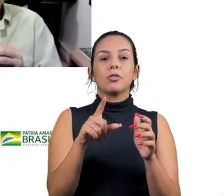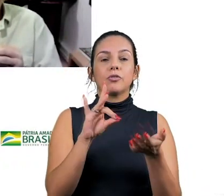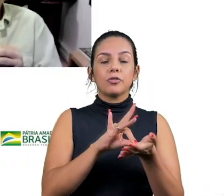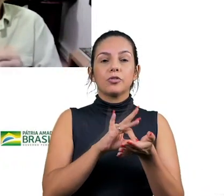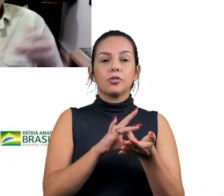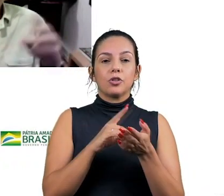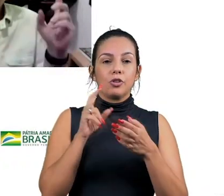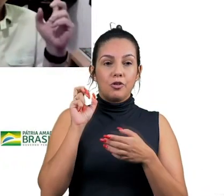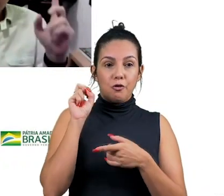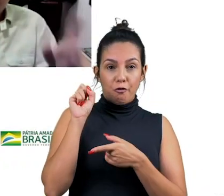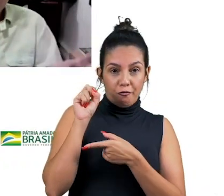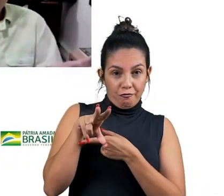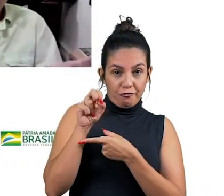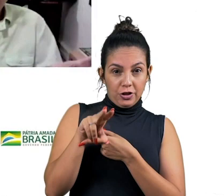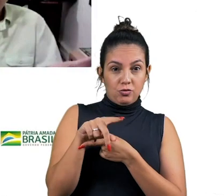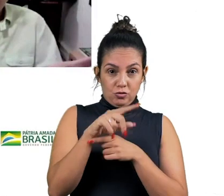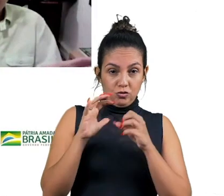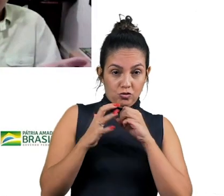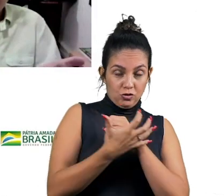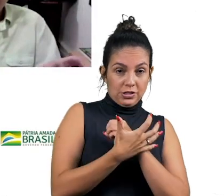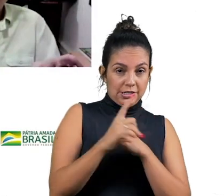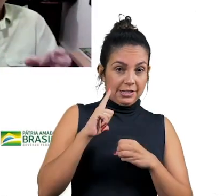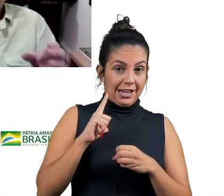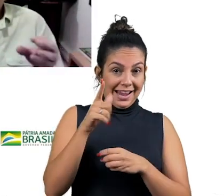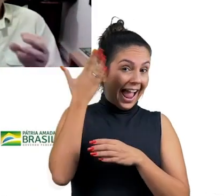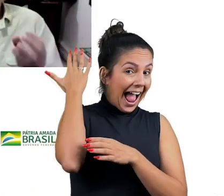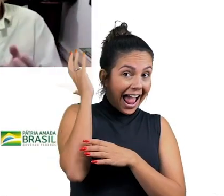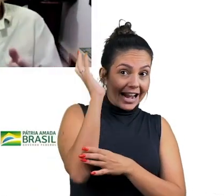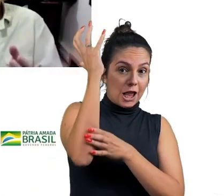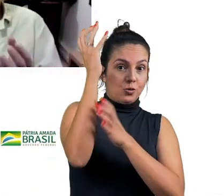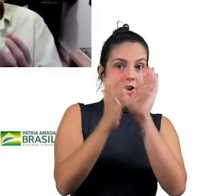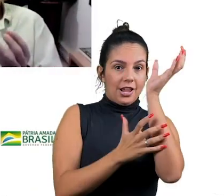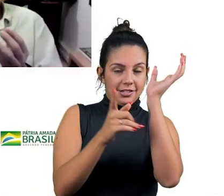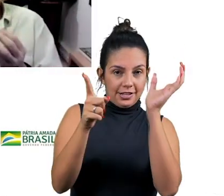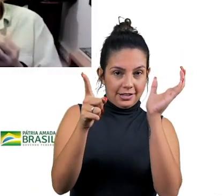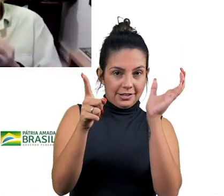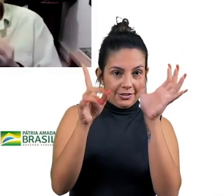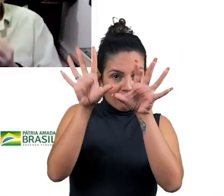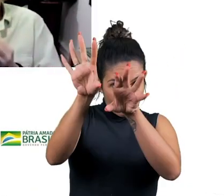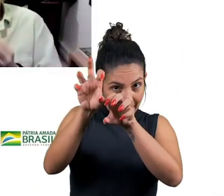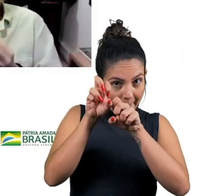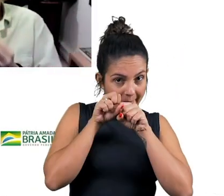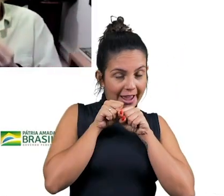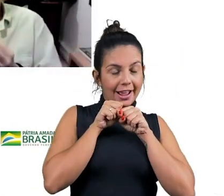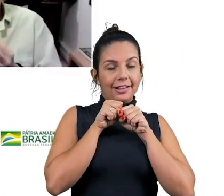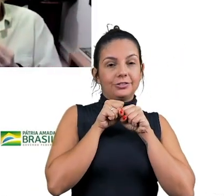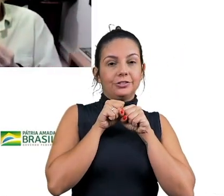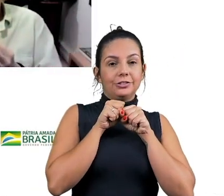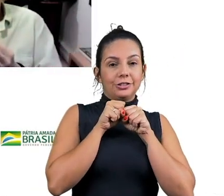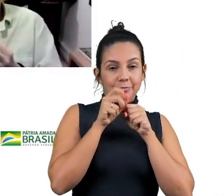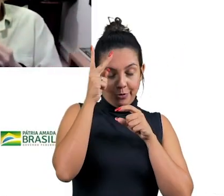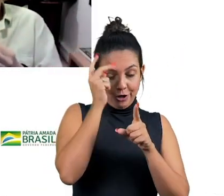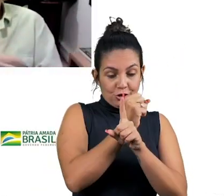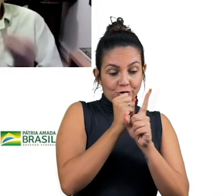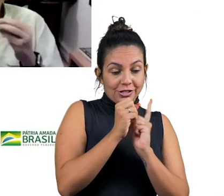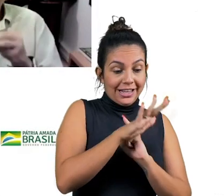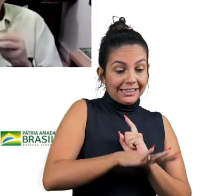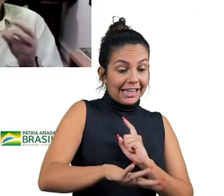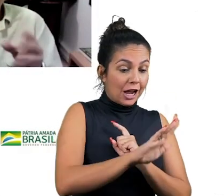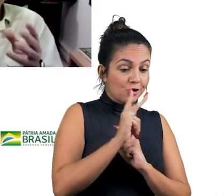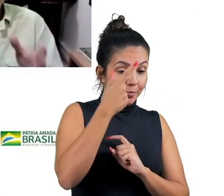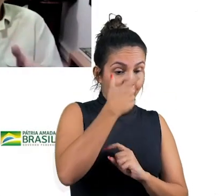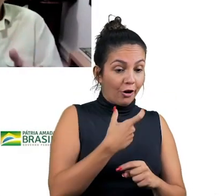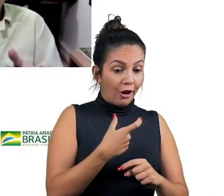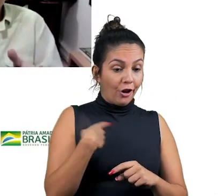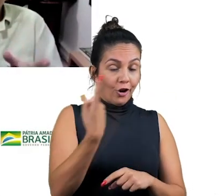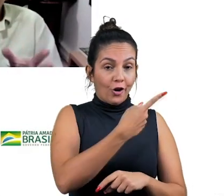o vírus ele existia na natureza e ele foi trazido para a sociedade humana pelo